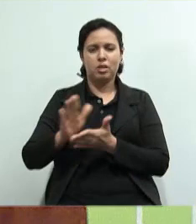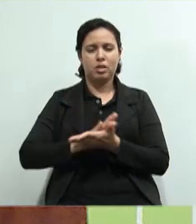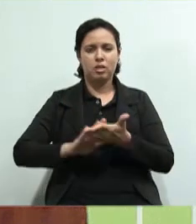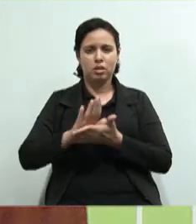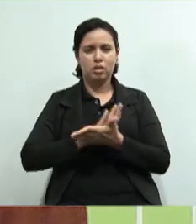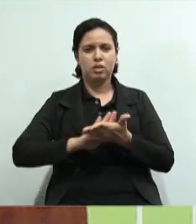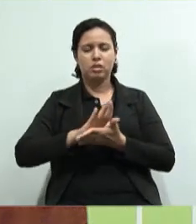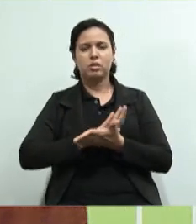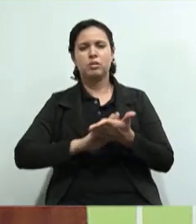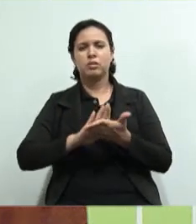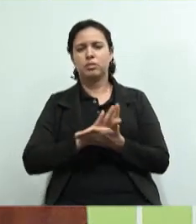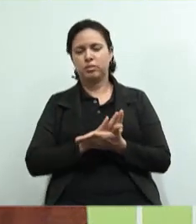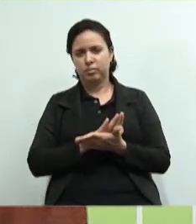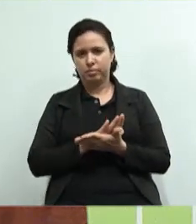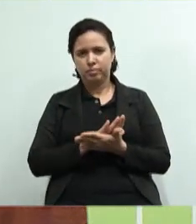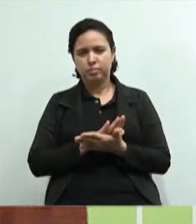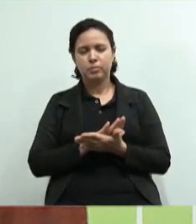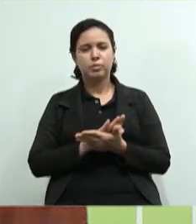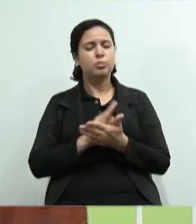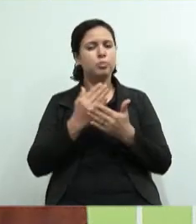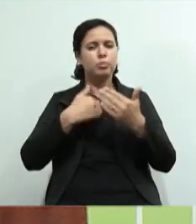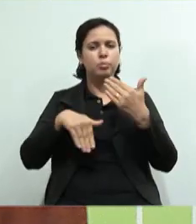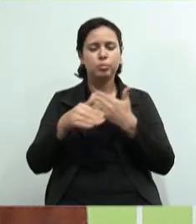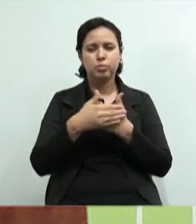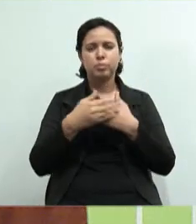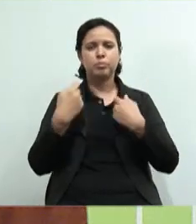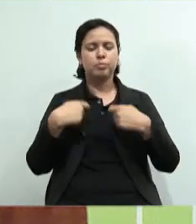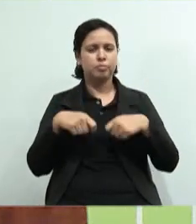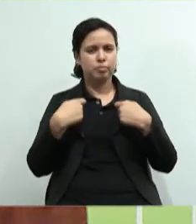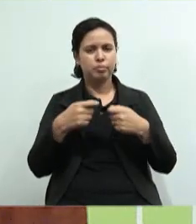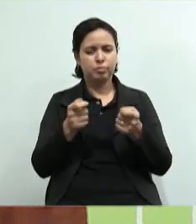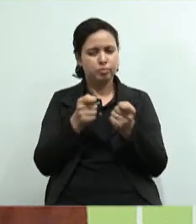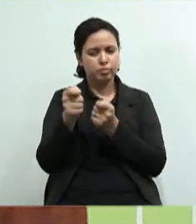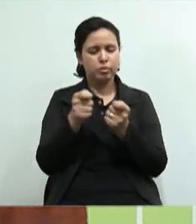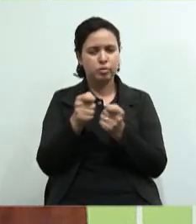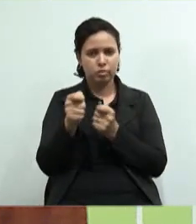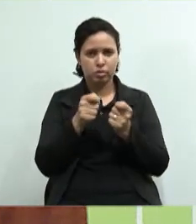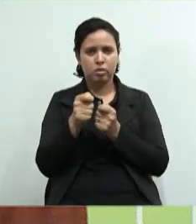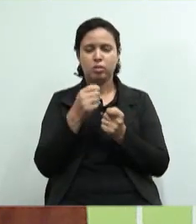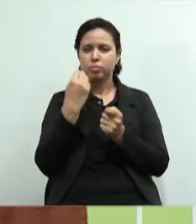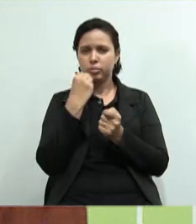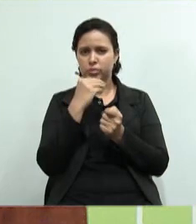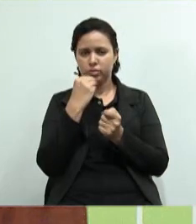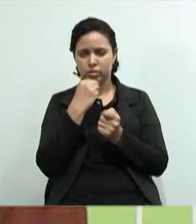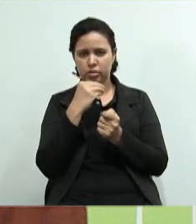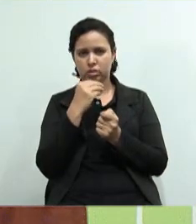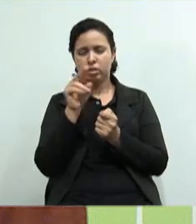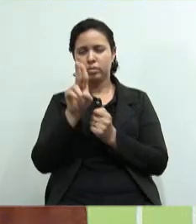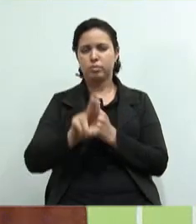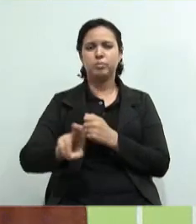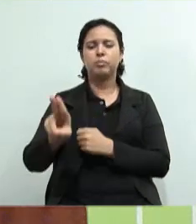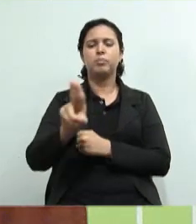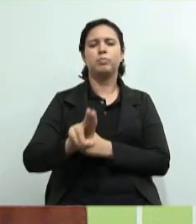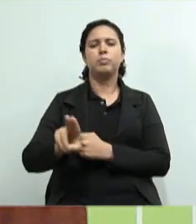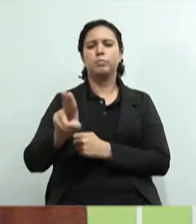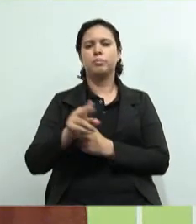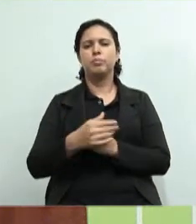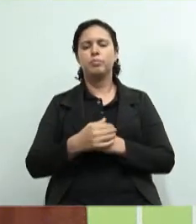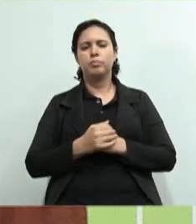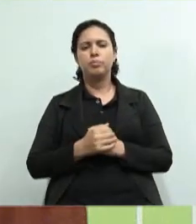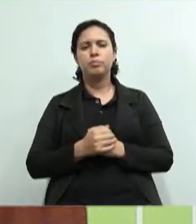podia perder nada, tudo tinha que ser muito bem aproveitado, muito bem utilizado,